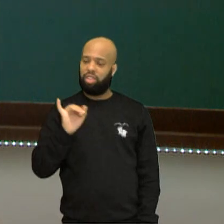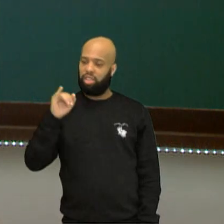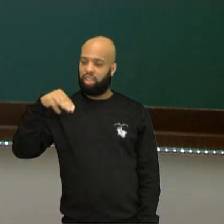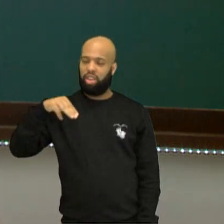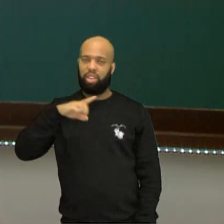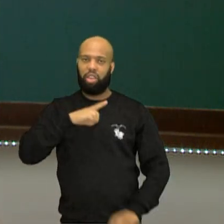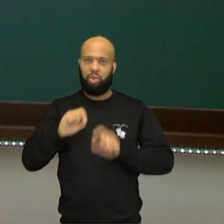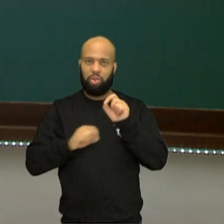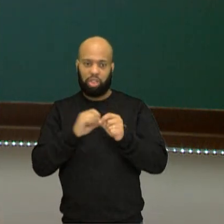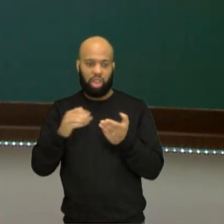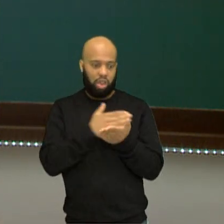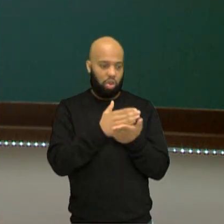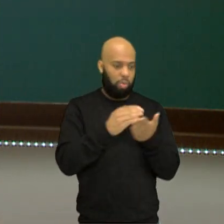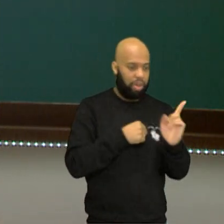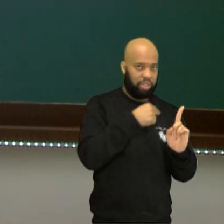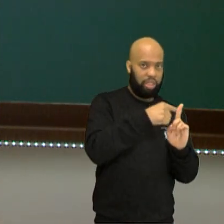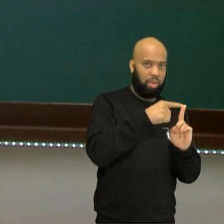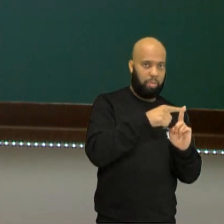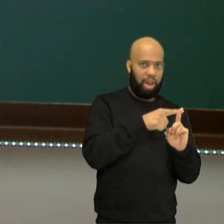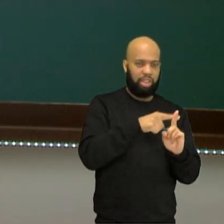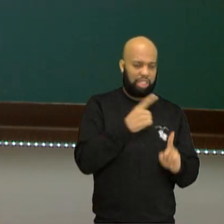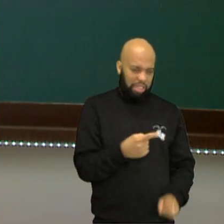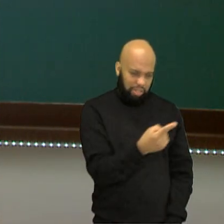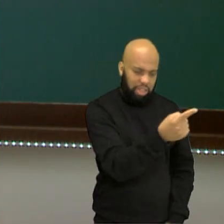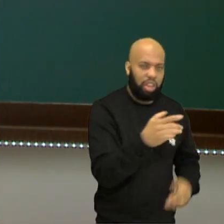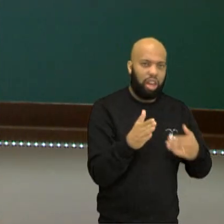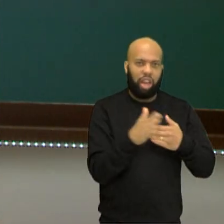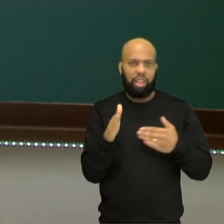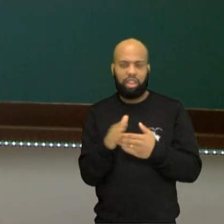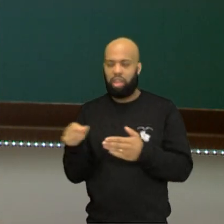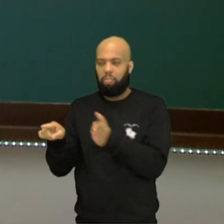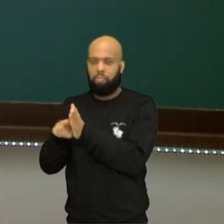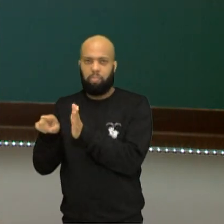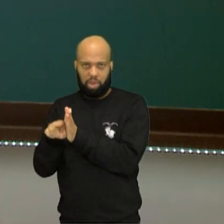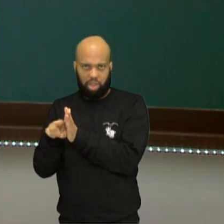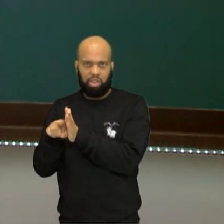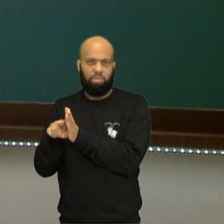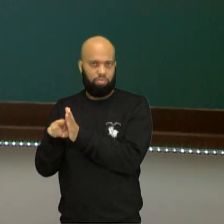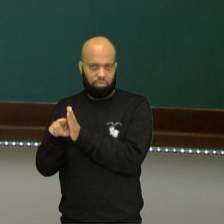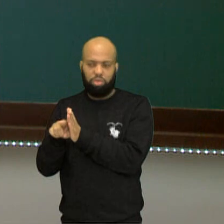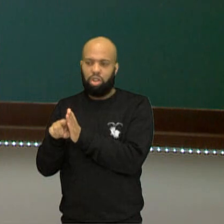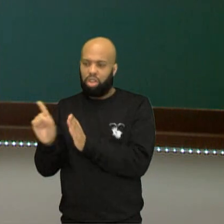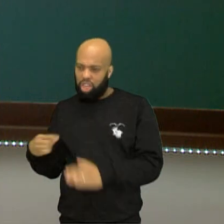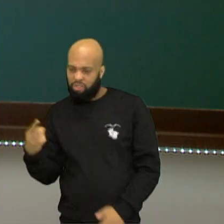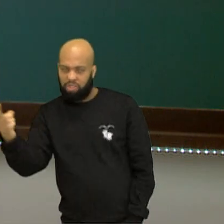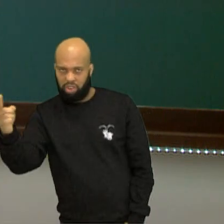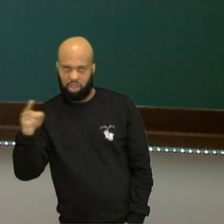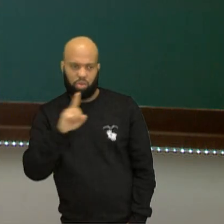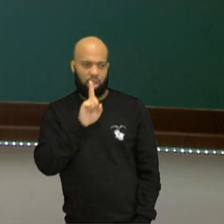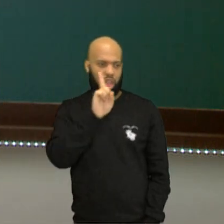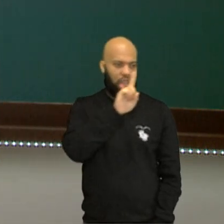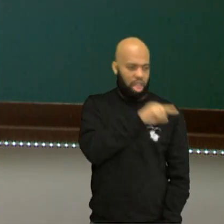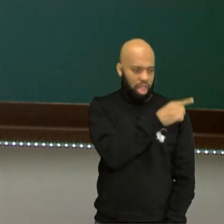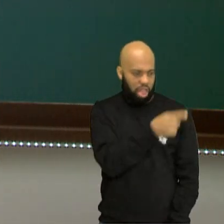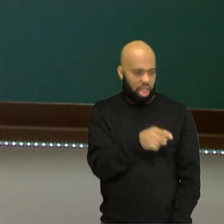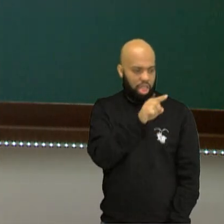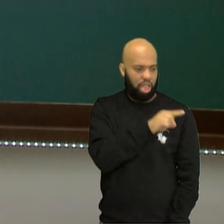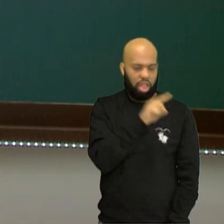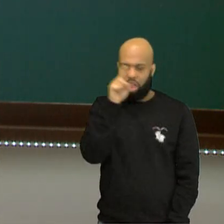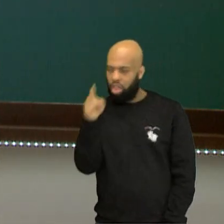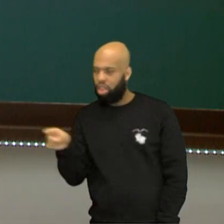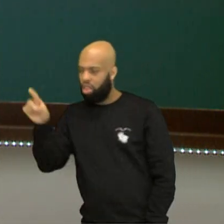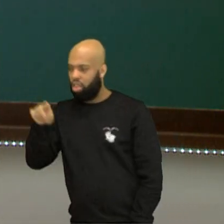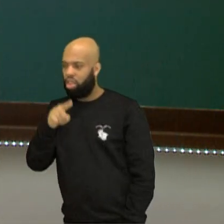mais infinito até menos infinito. Se eu tomar, por exemplo, o ponto π, que é o que está marcado aqui, eu tenho a imagem que vai de mais infinito